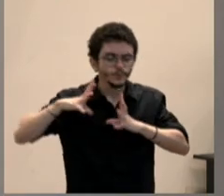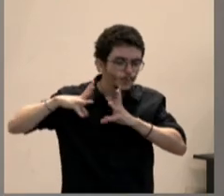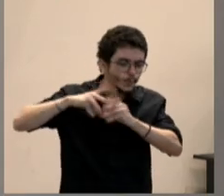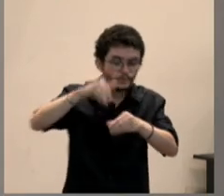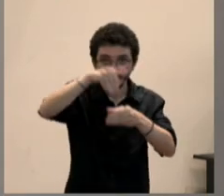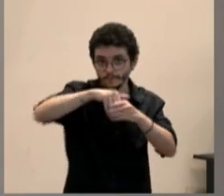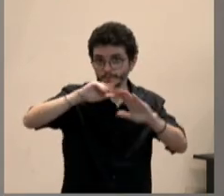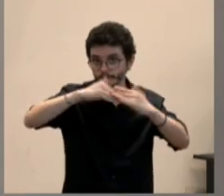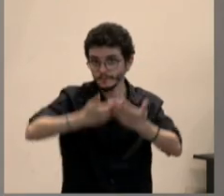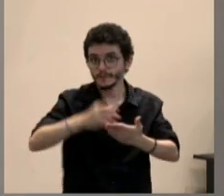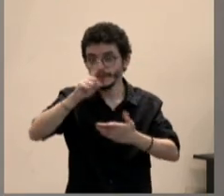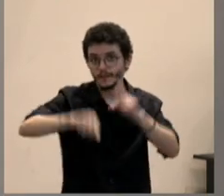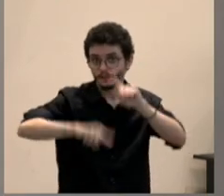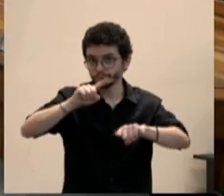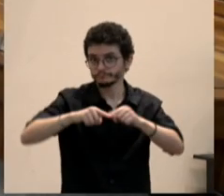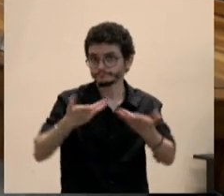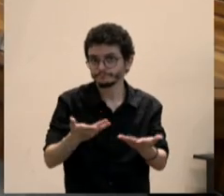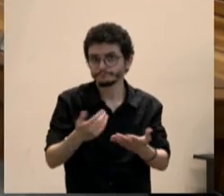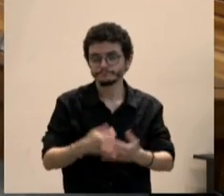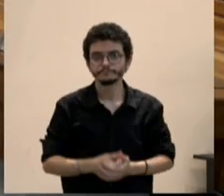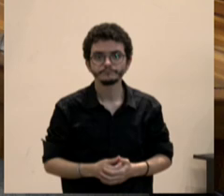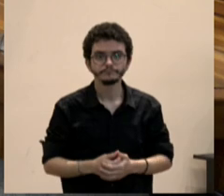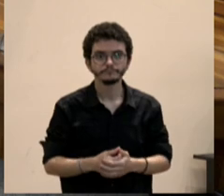insumos, chamados insumos. Próximo.